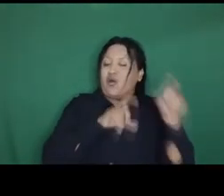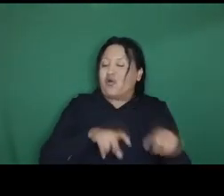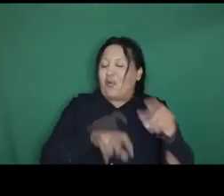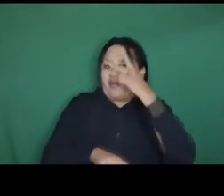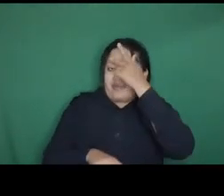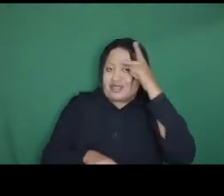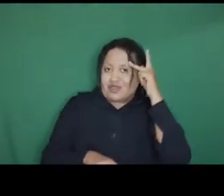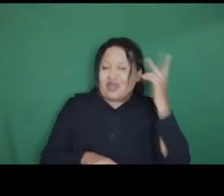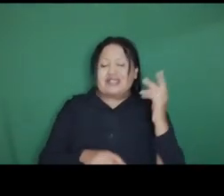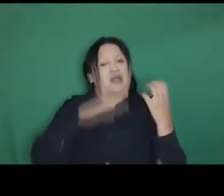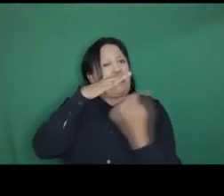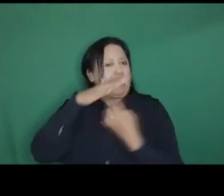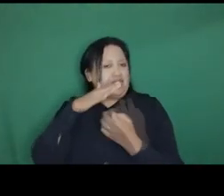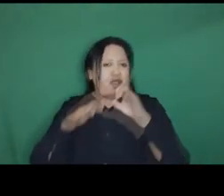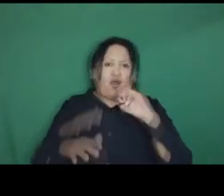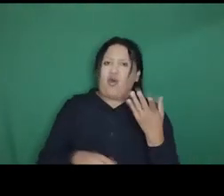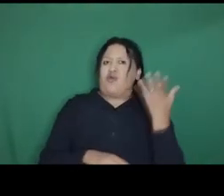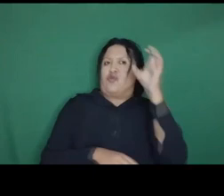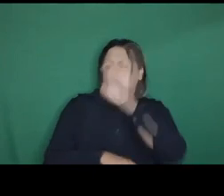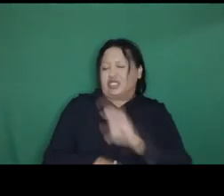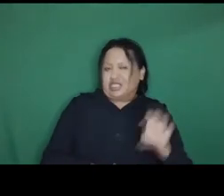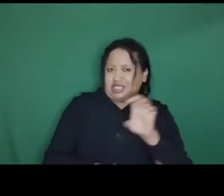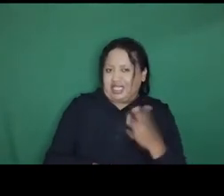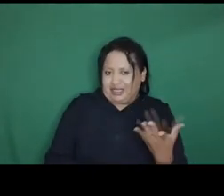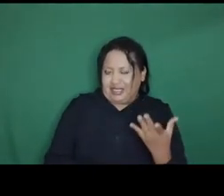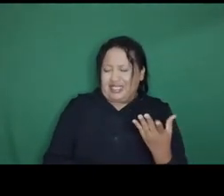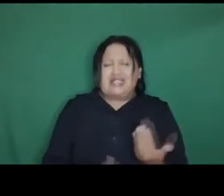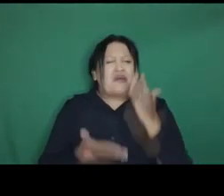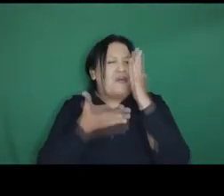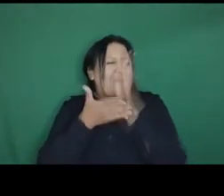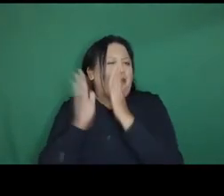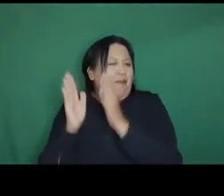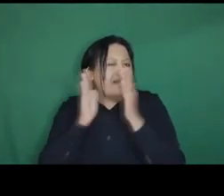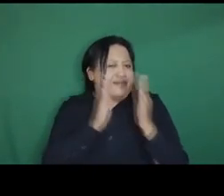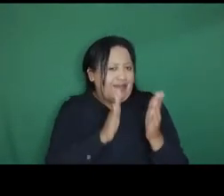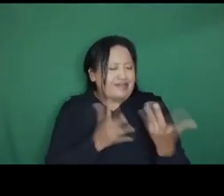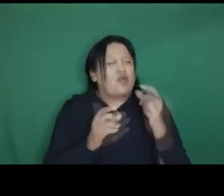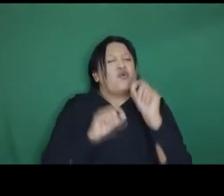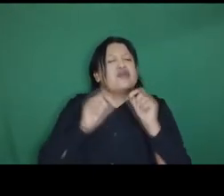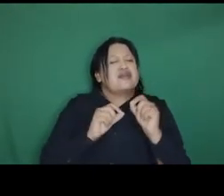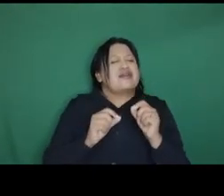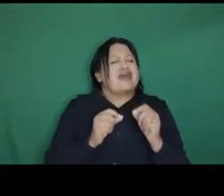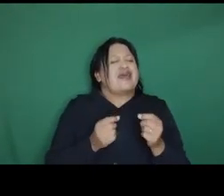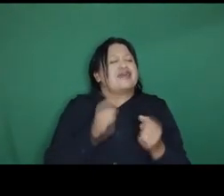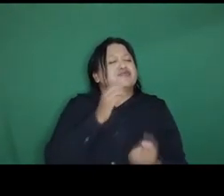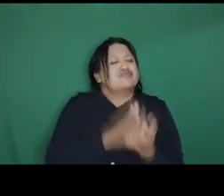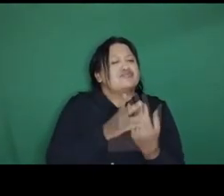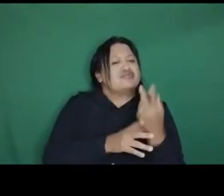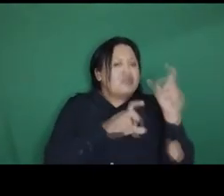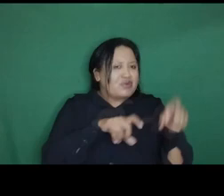por não produtores pessoas empresas Ou o estado de uma parcela do que é produzido